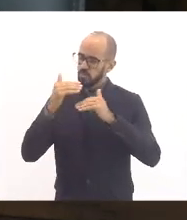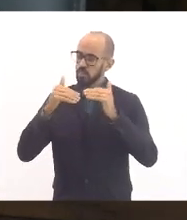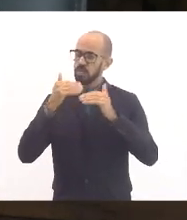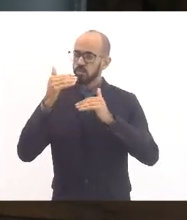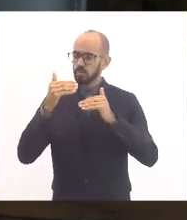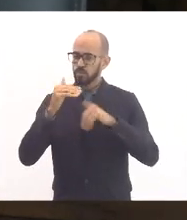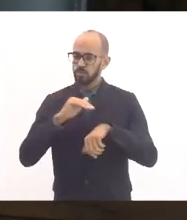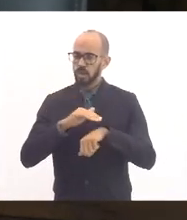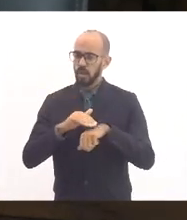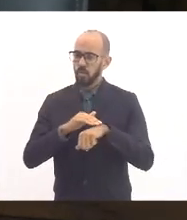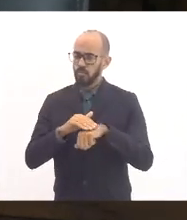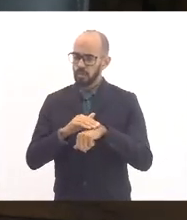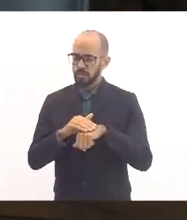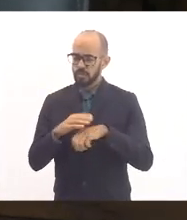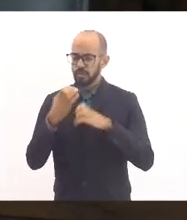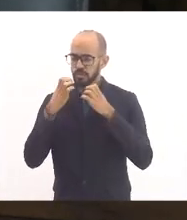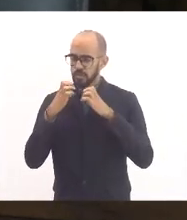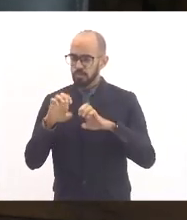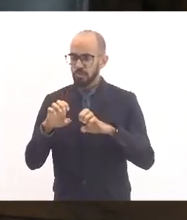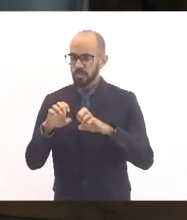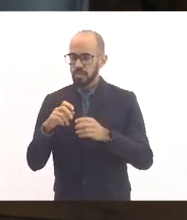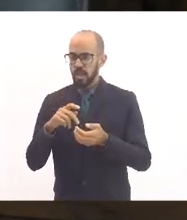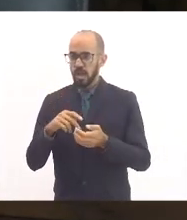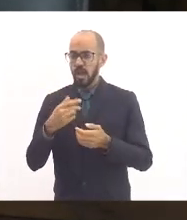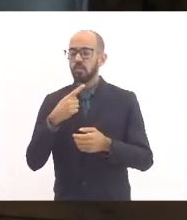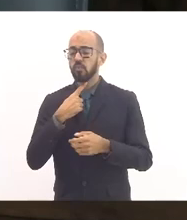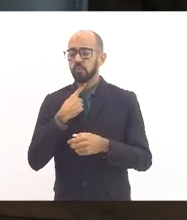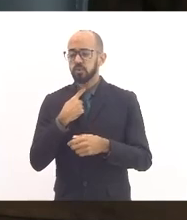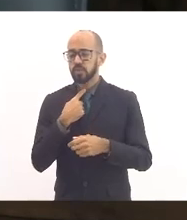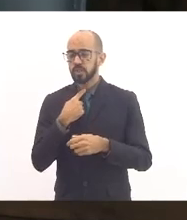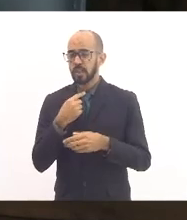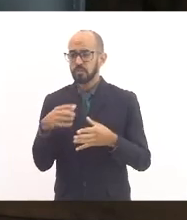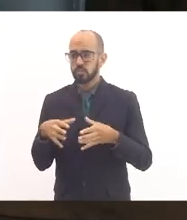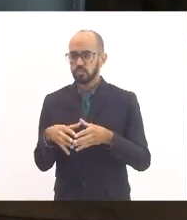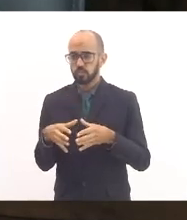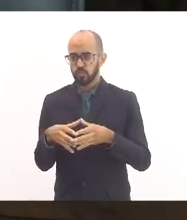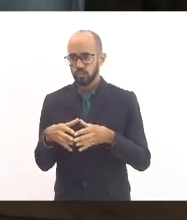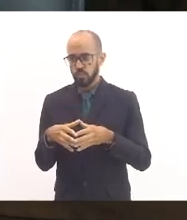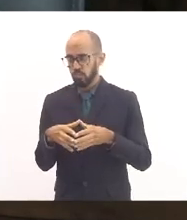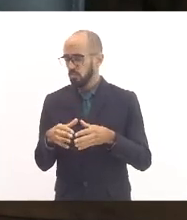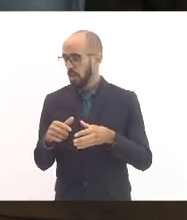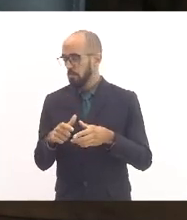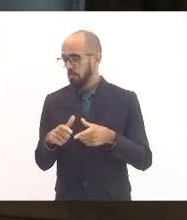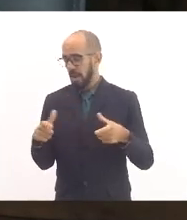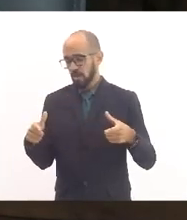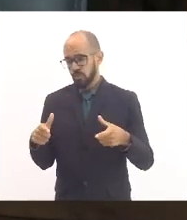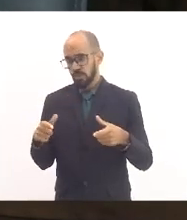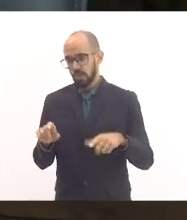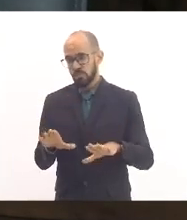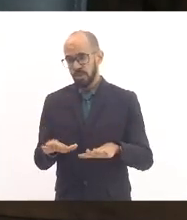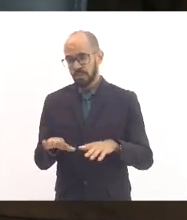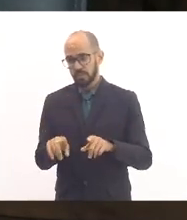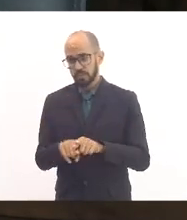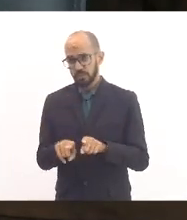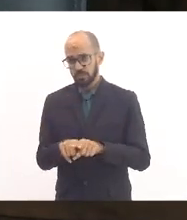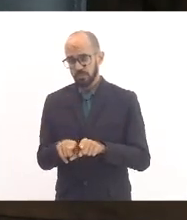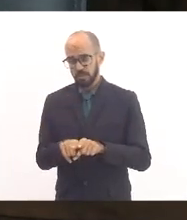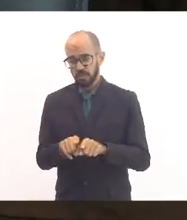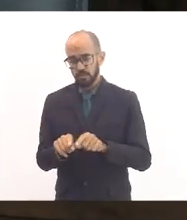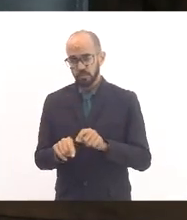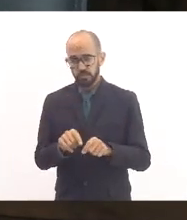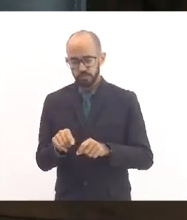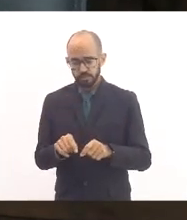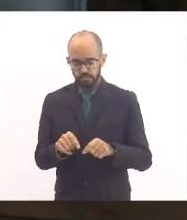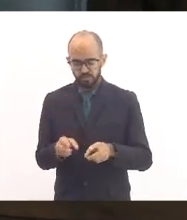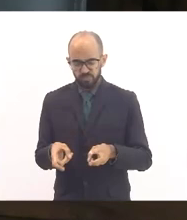sentido de expressar a vontade senão da maioria Ah mas pelo menos 11